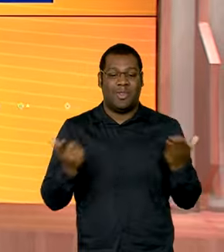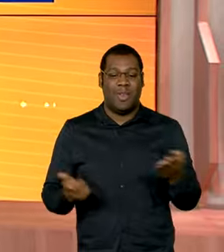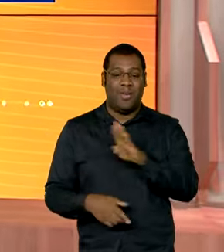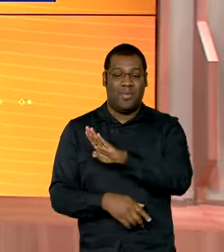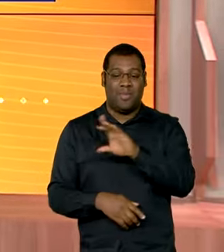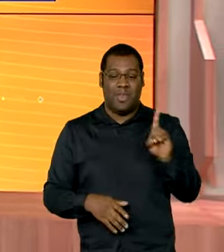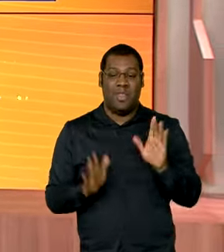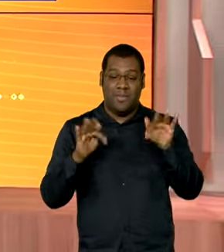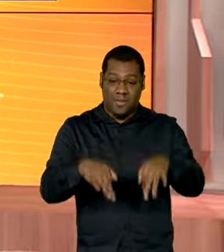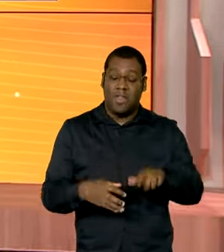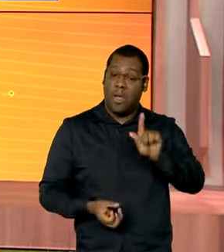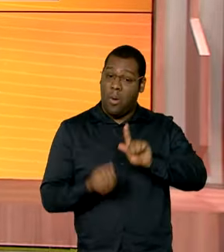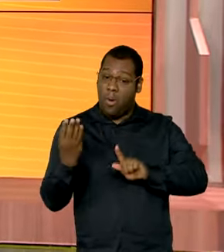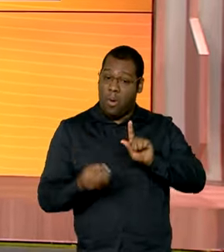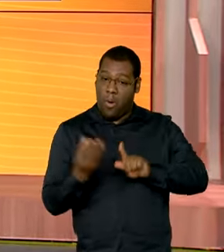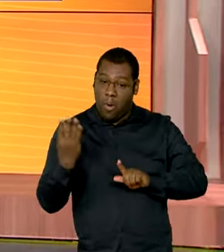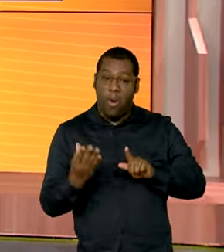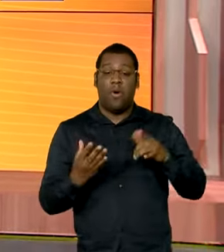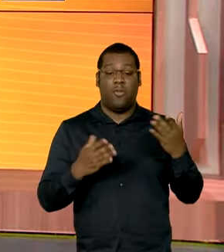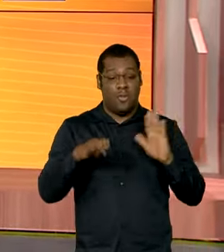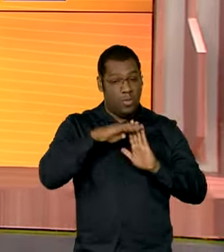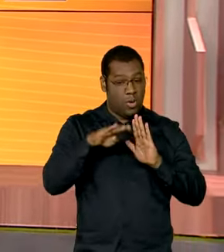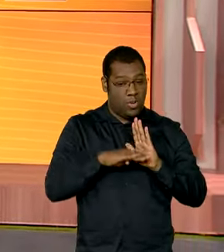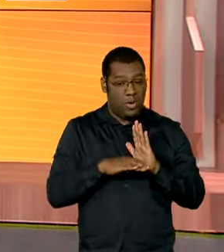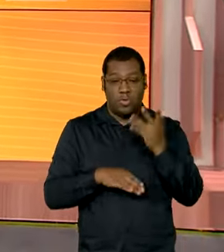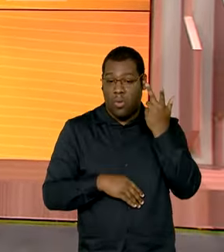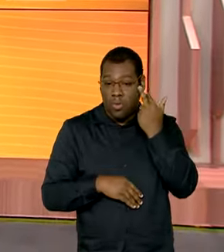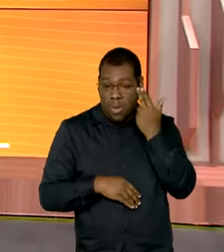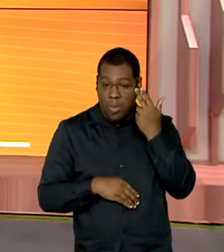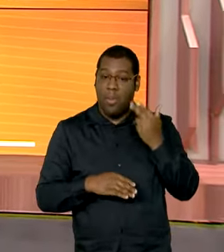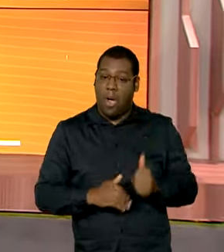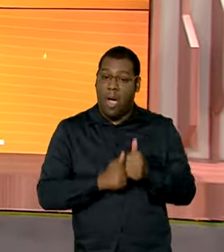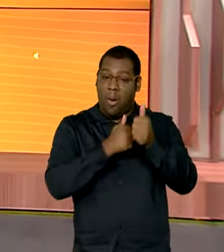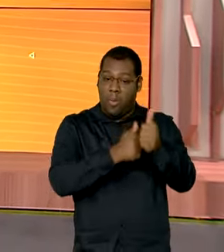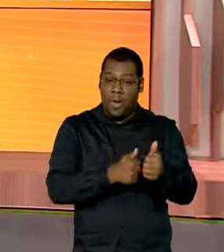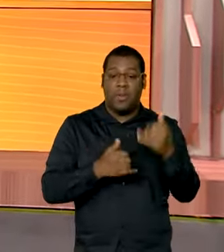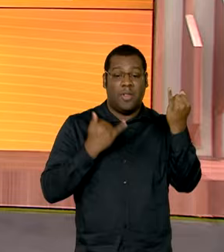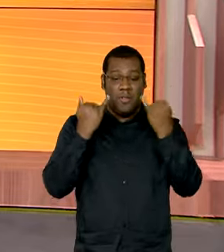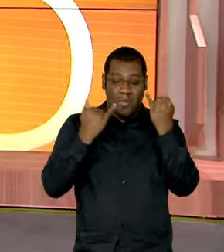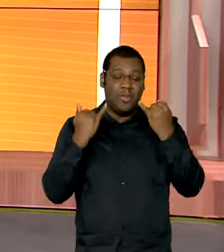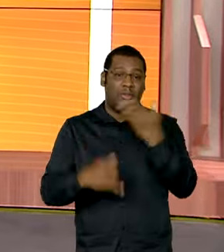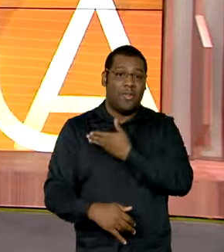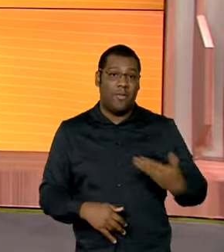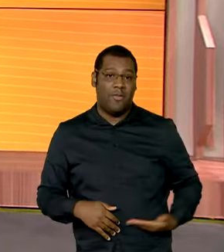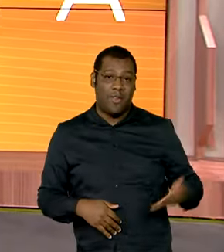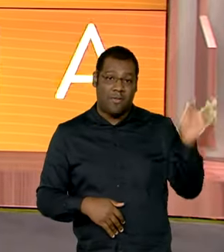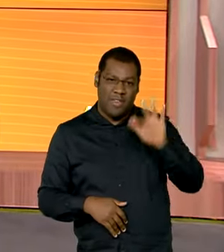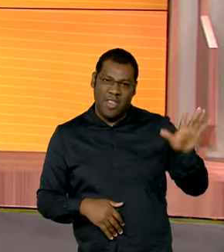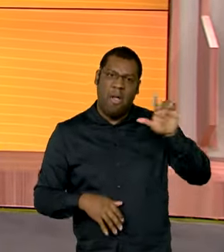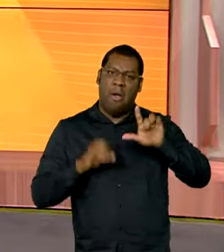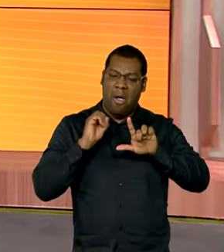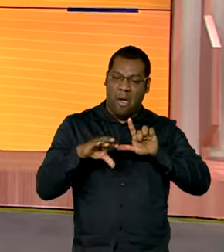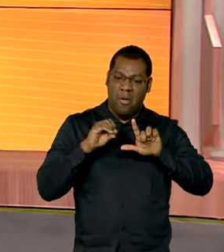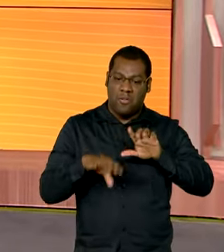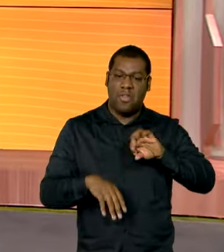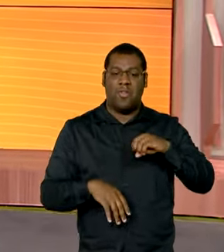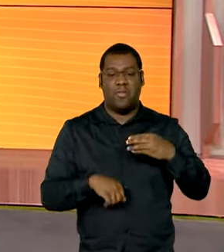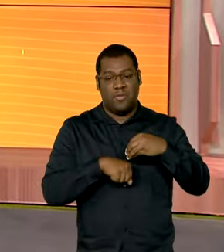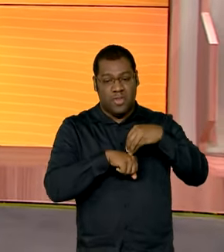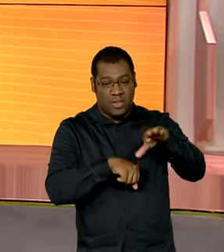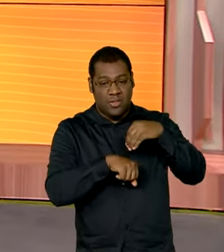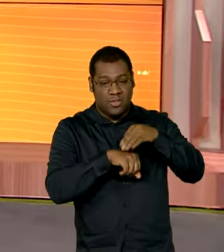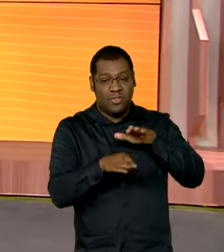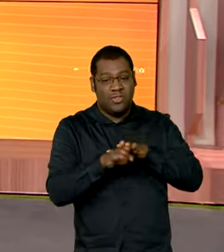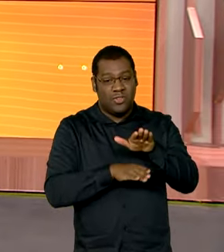aqui, mas o canal GOV segue com a programação, acompanhando todas as ações do governo federal com eventos ao vivo, dicas e